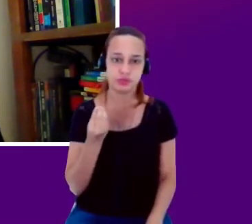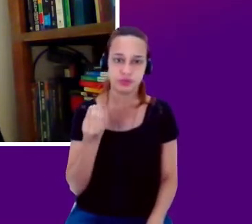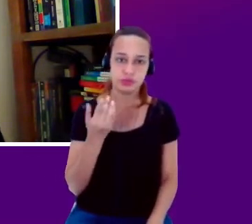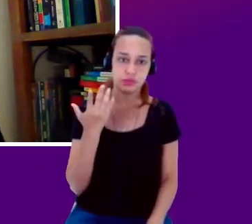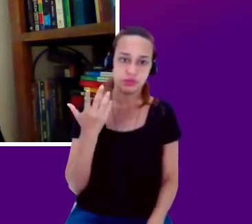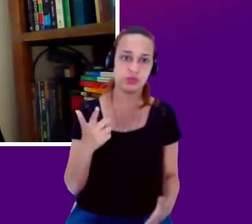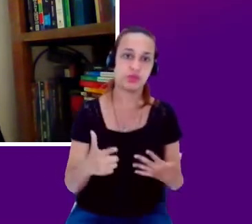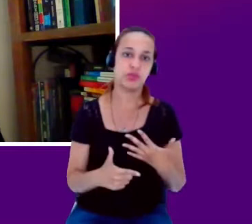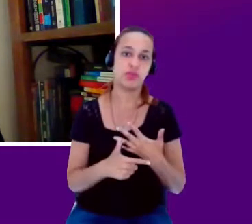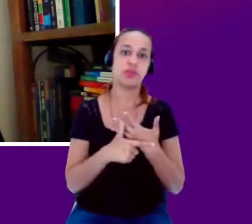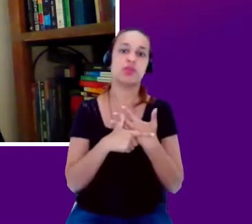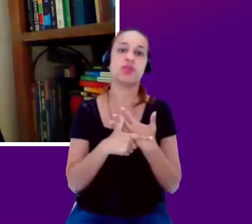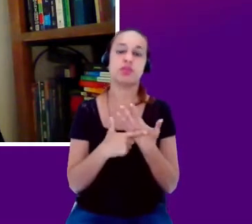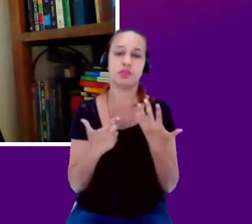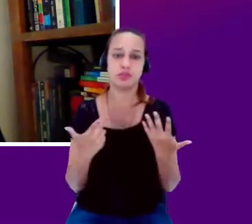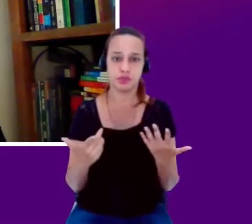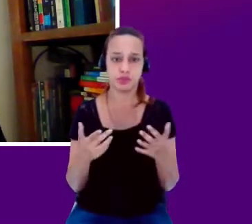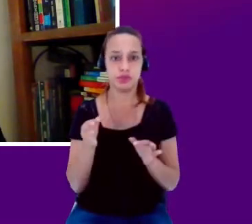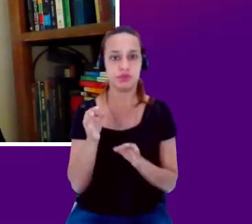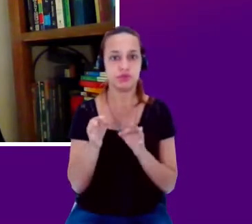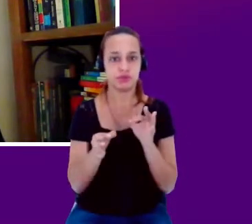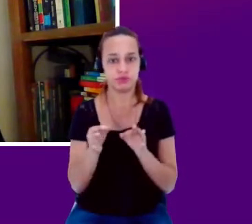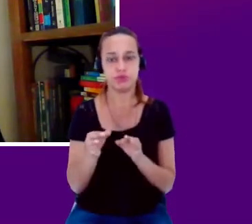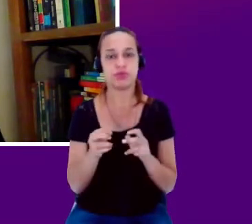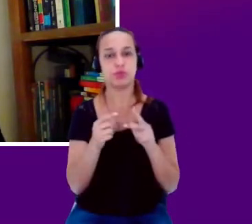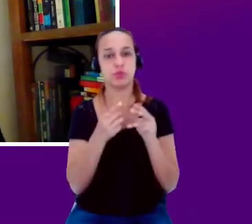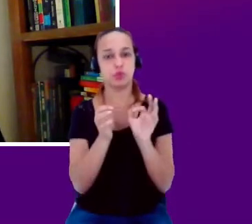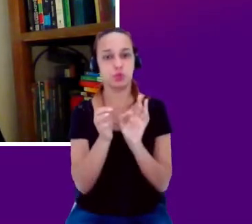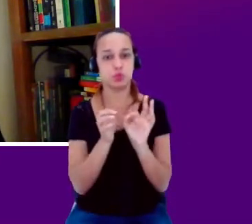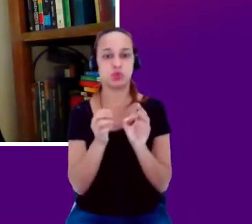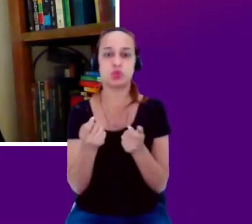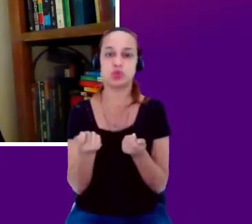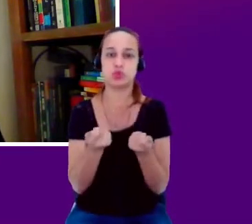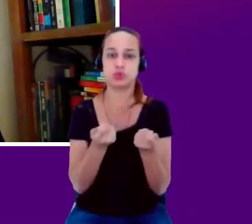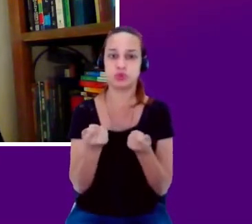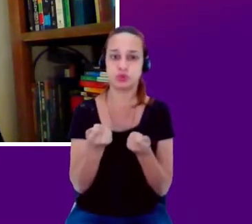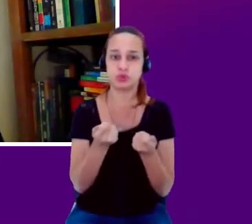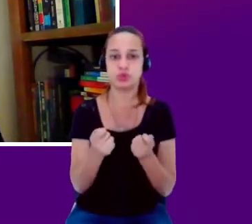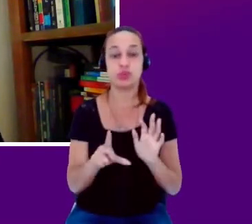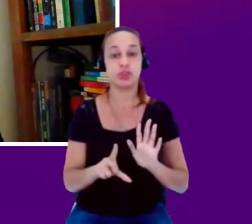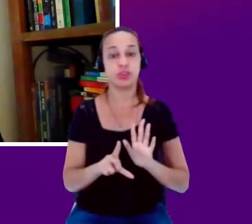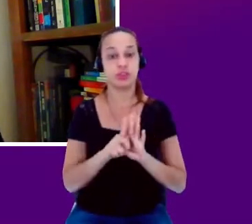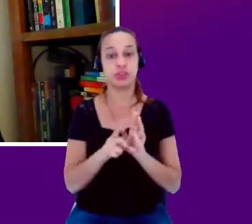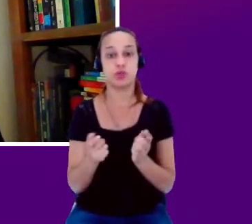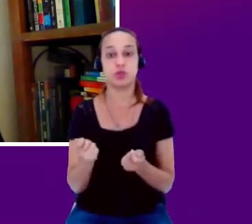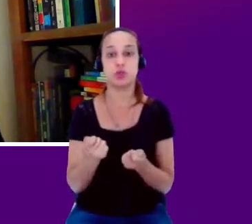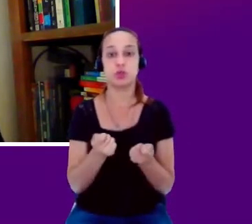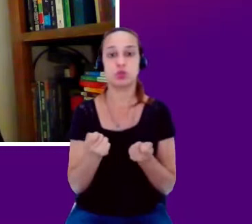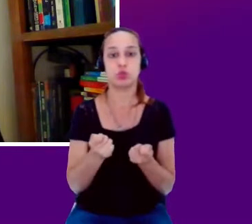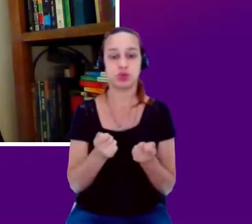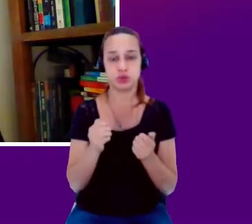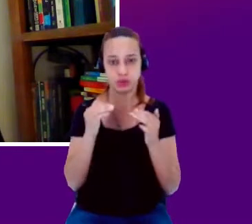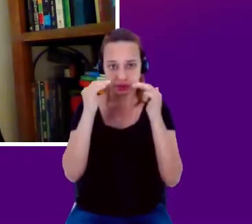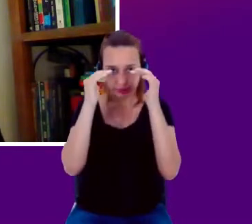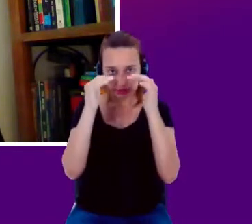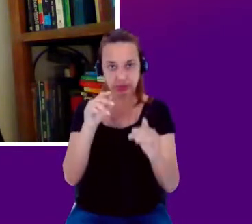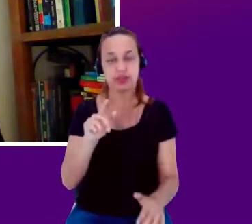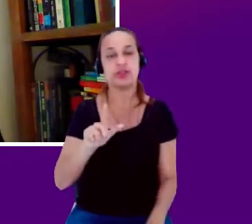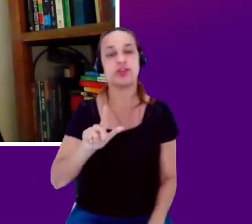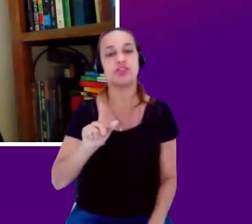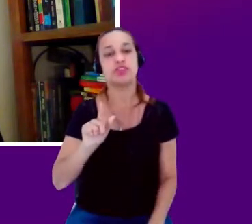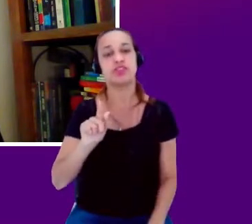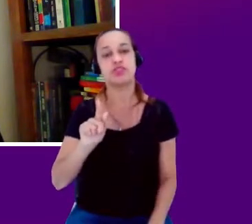papel do Poder Judiciário de controle da legalidade, controle da obediência da LGPD seja reduzido a um